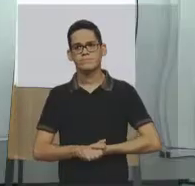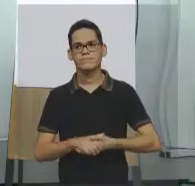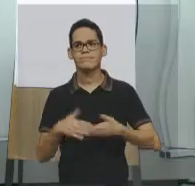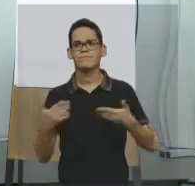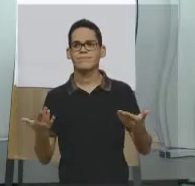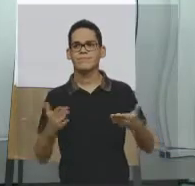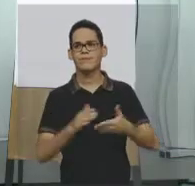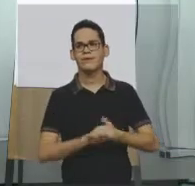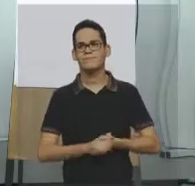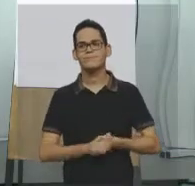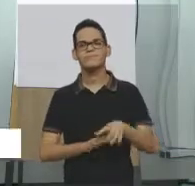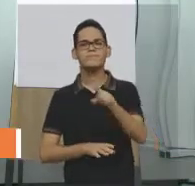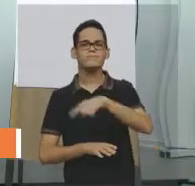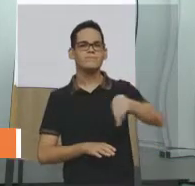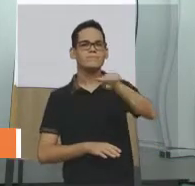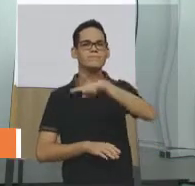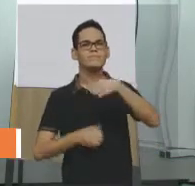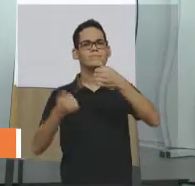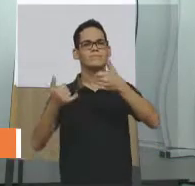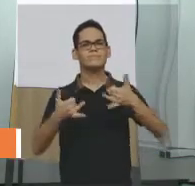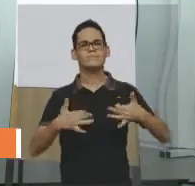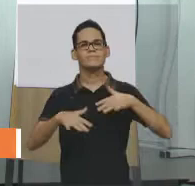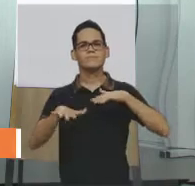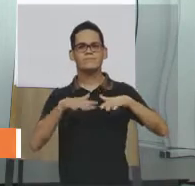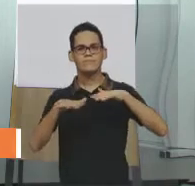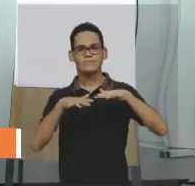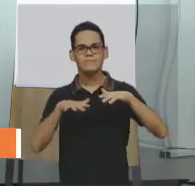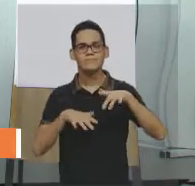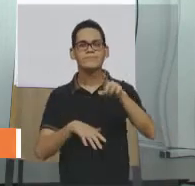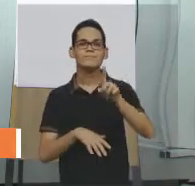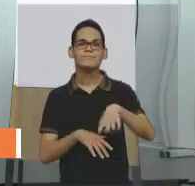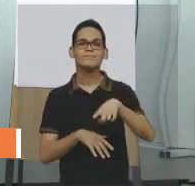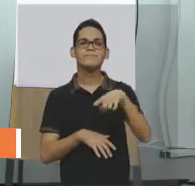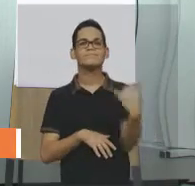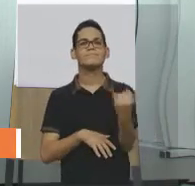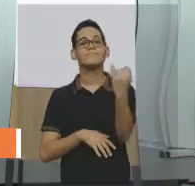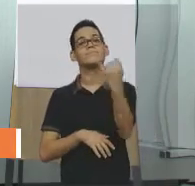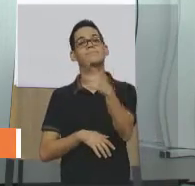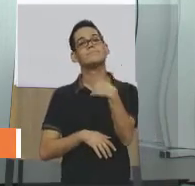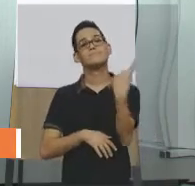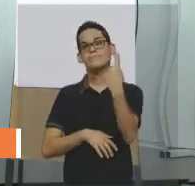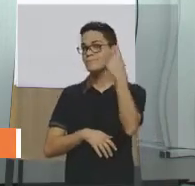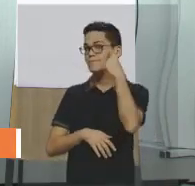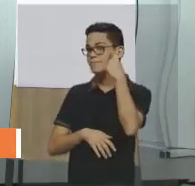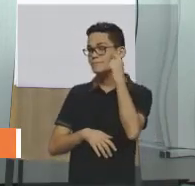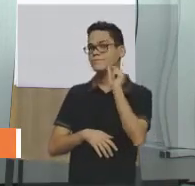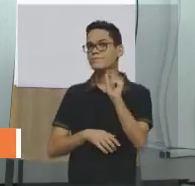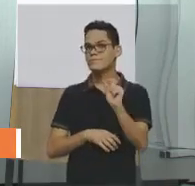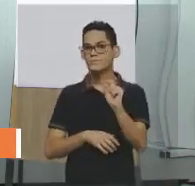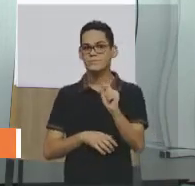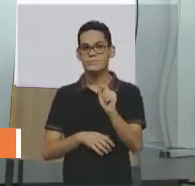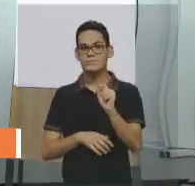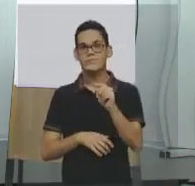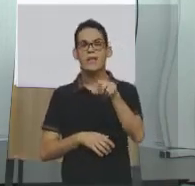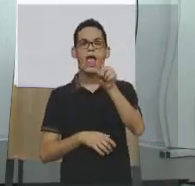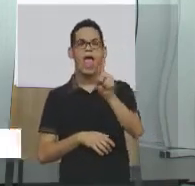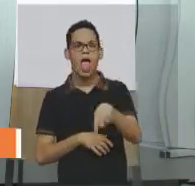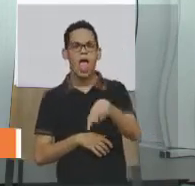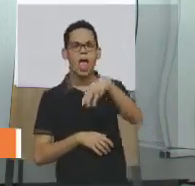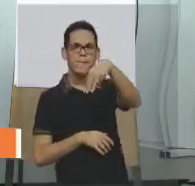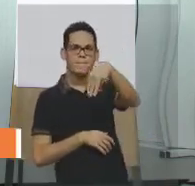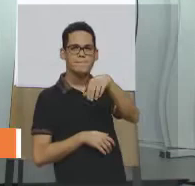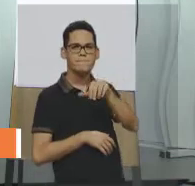então, quando a gente fala de terremotos, é interessante a gente pensar em magnitude. Magnitude é o quão potente, o